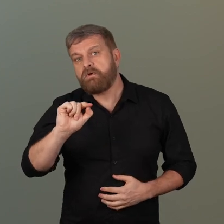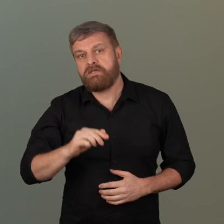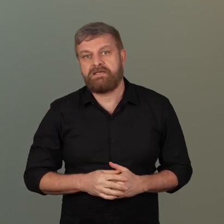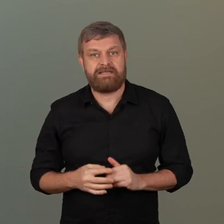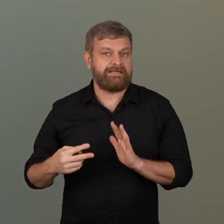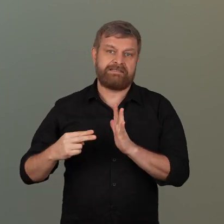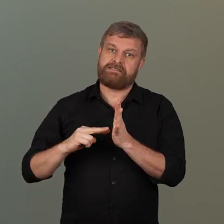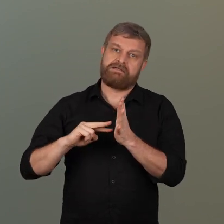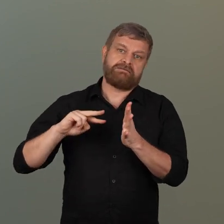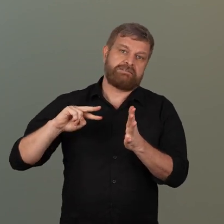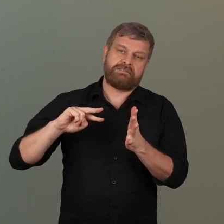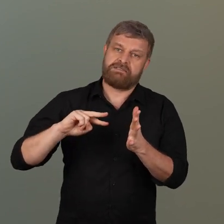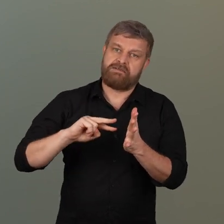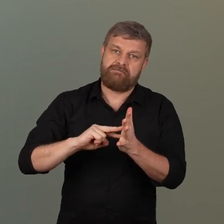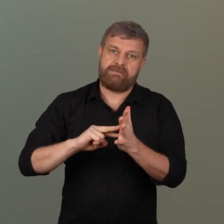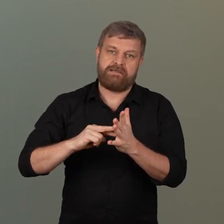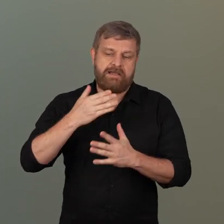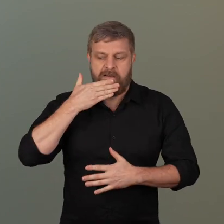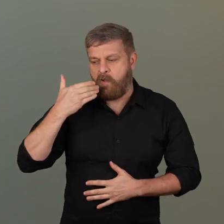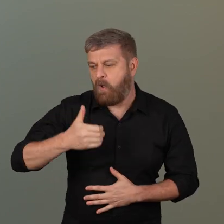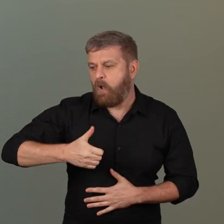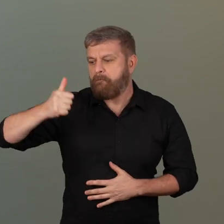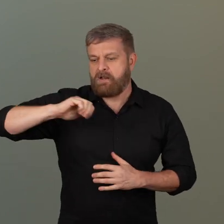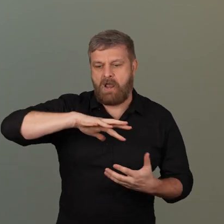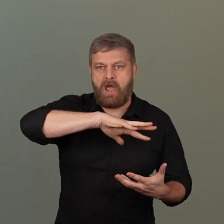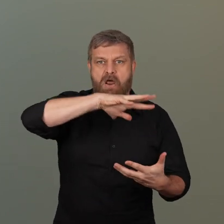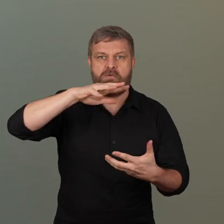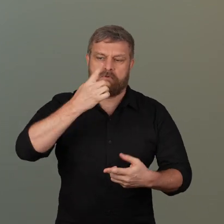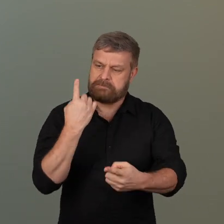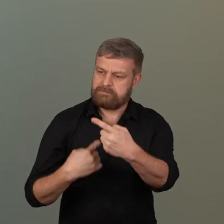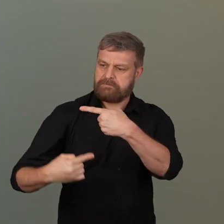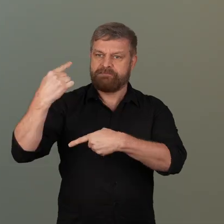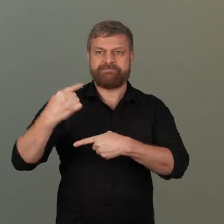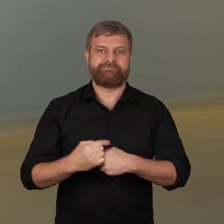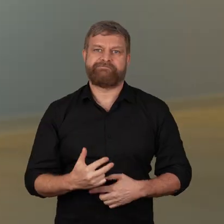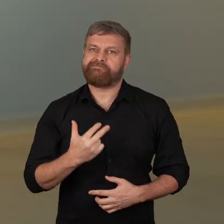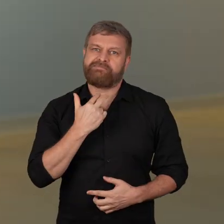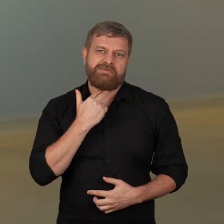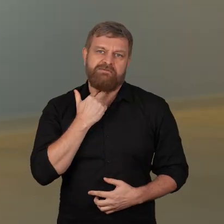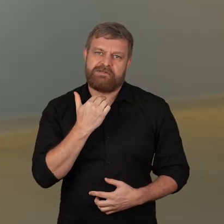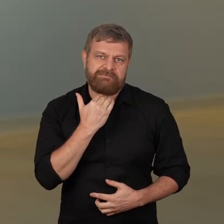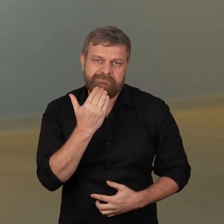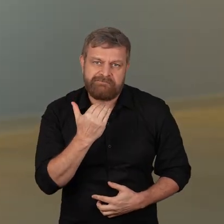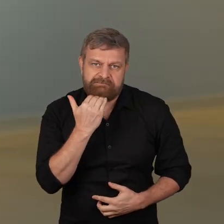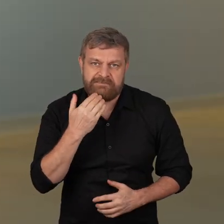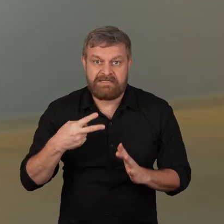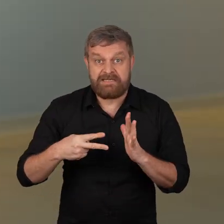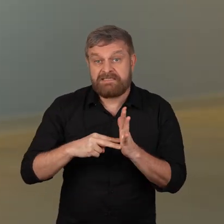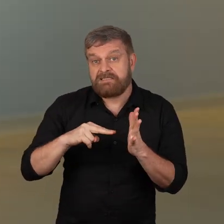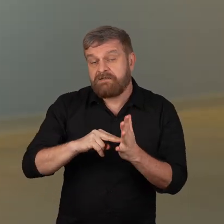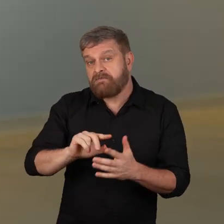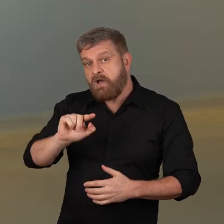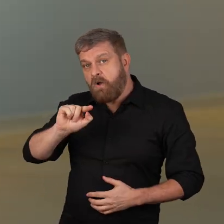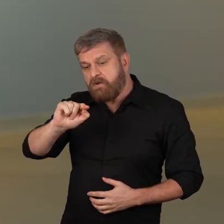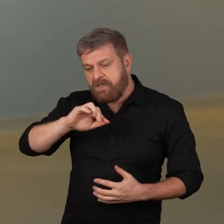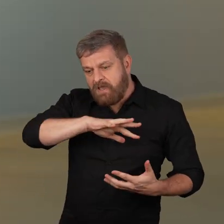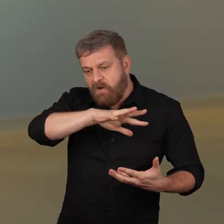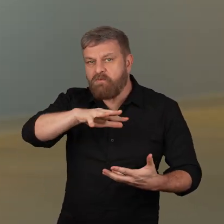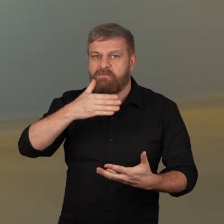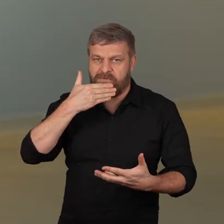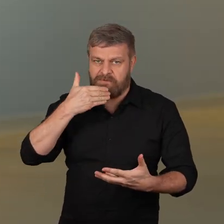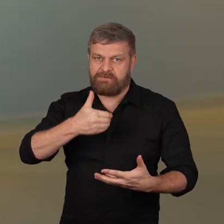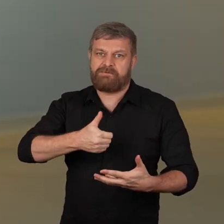não significa o melhor dos mundos, porque isso é improvável, mas pode significar um mundo